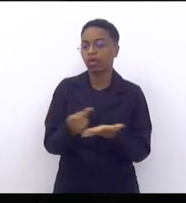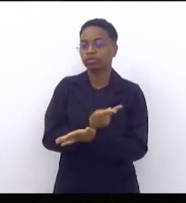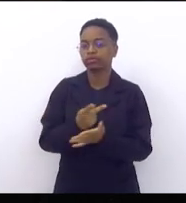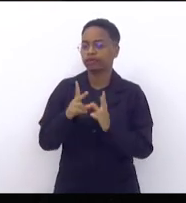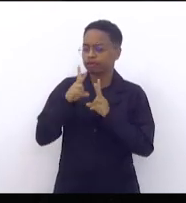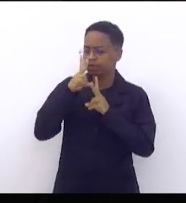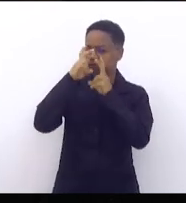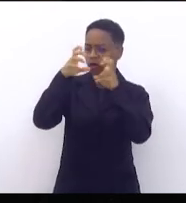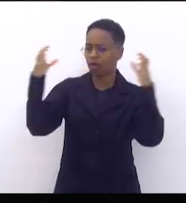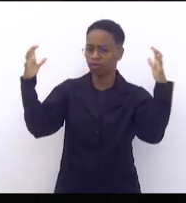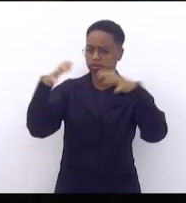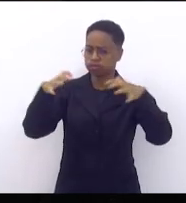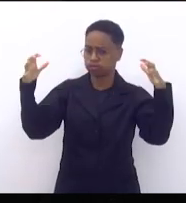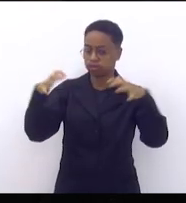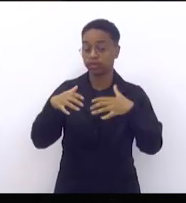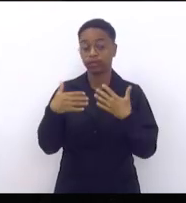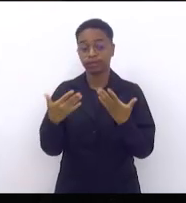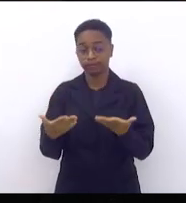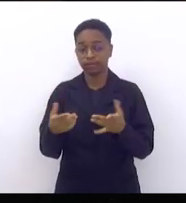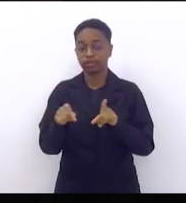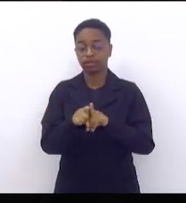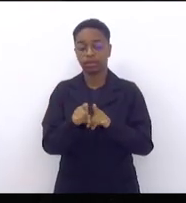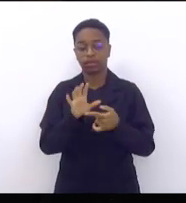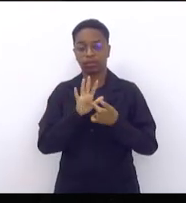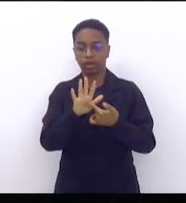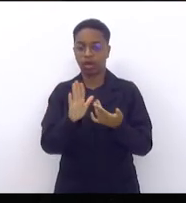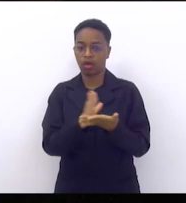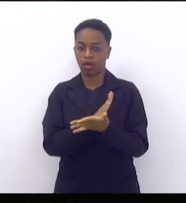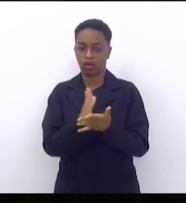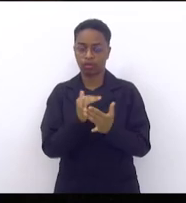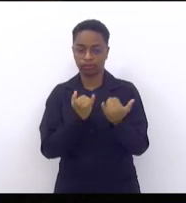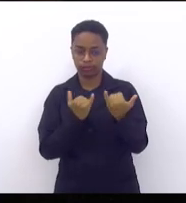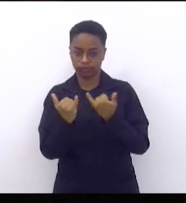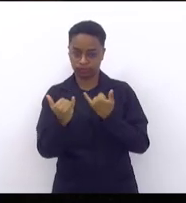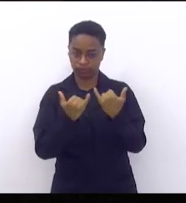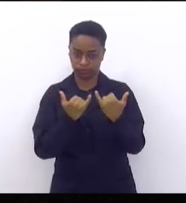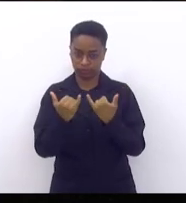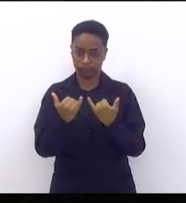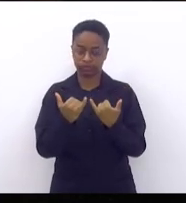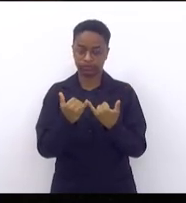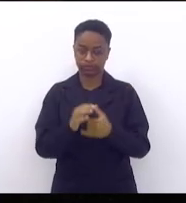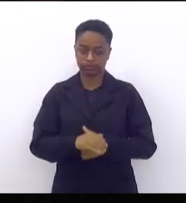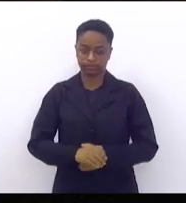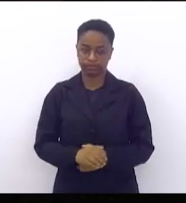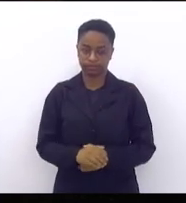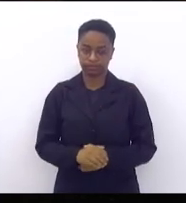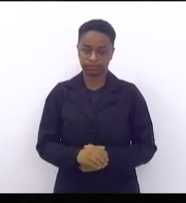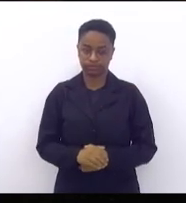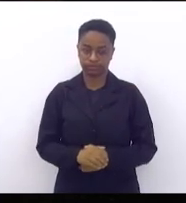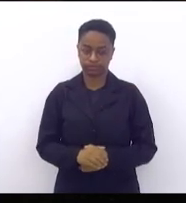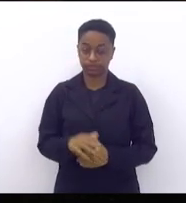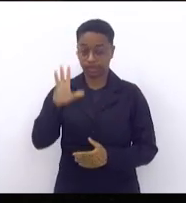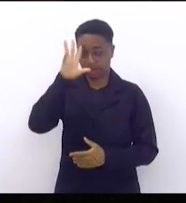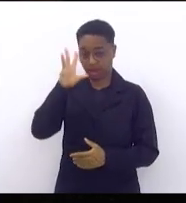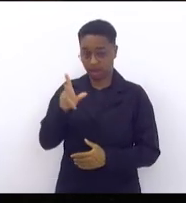queria atualizar alguns números, senhor presidente. No norte da